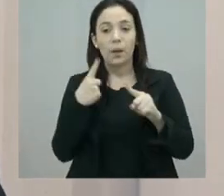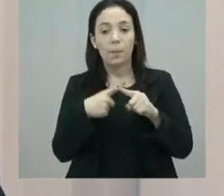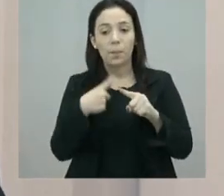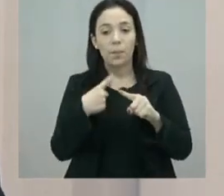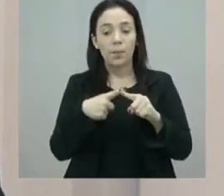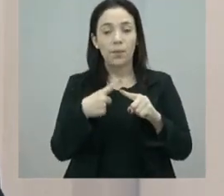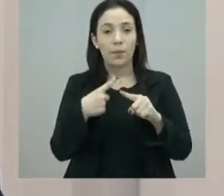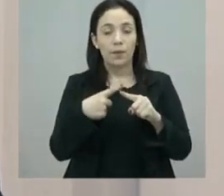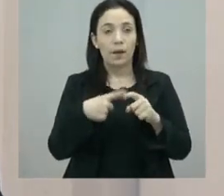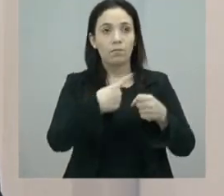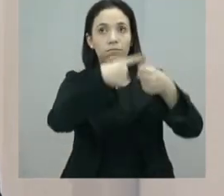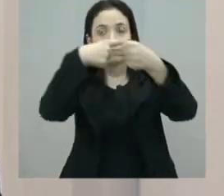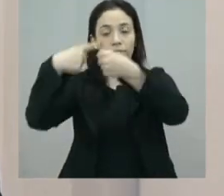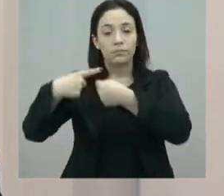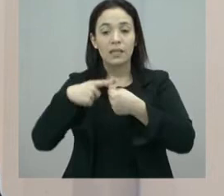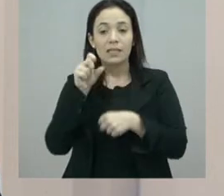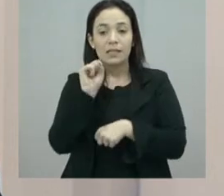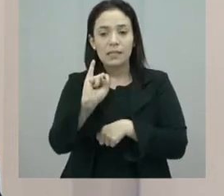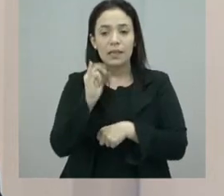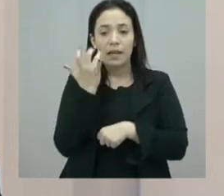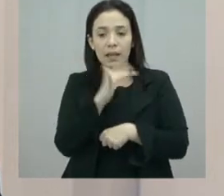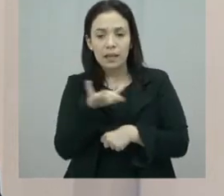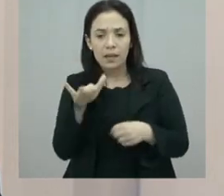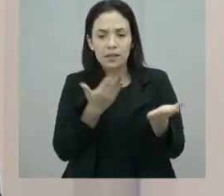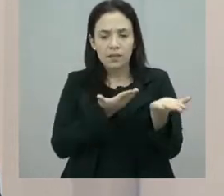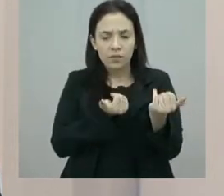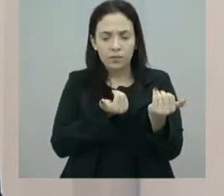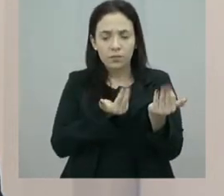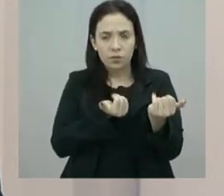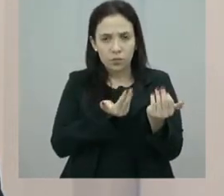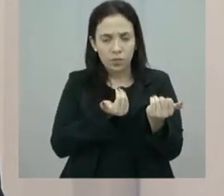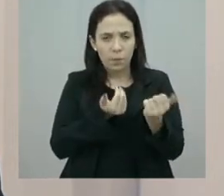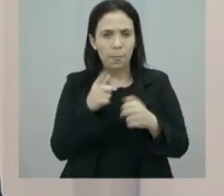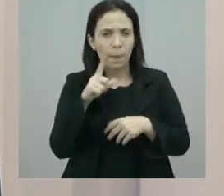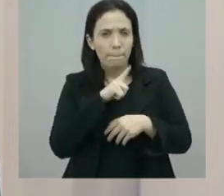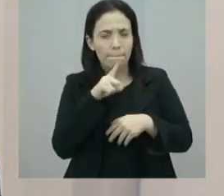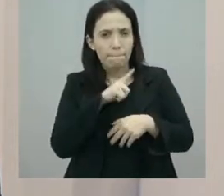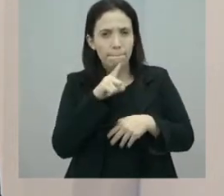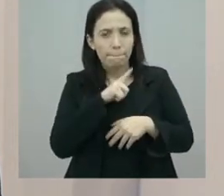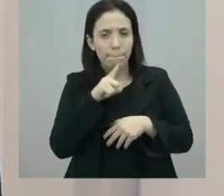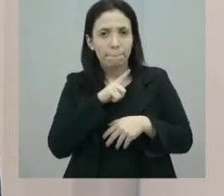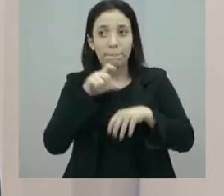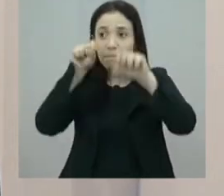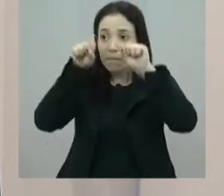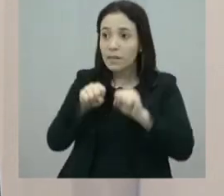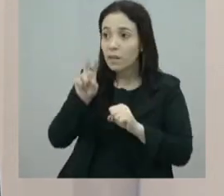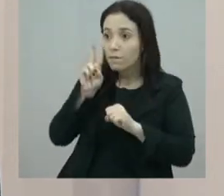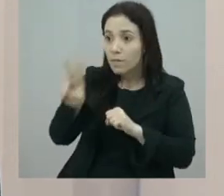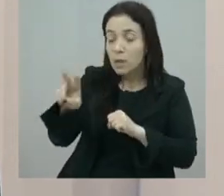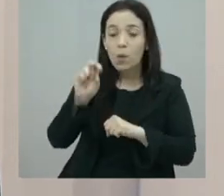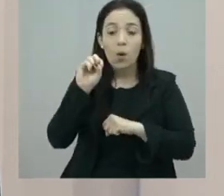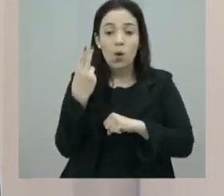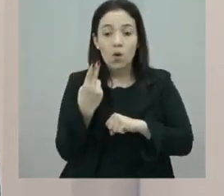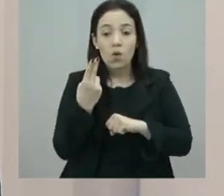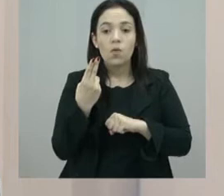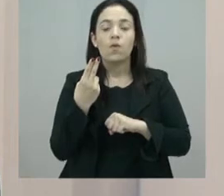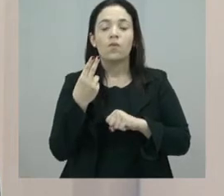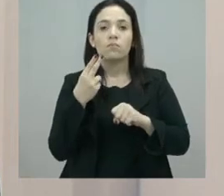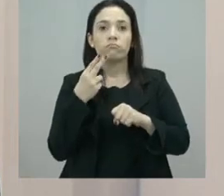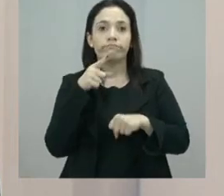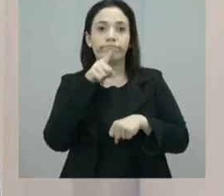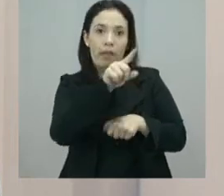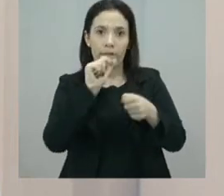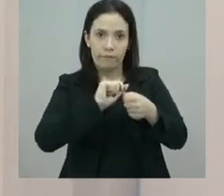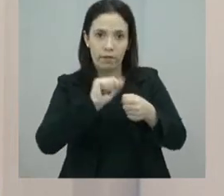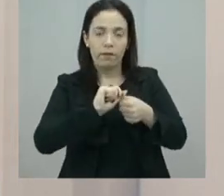cada município uma criança que seja vítima ou testemunha de violência, ela repita o mínimo de vezes